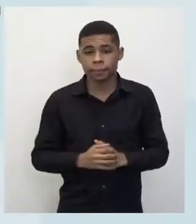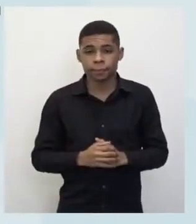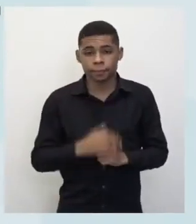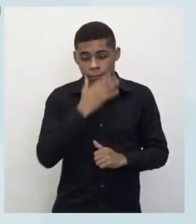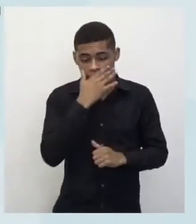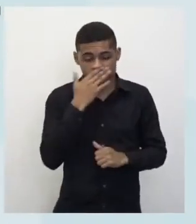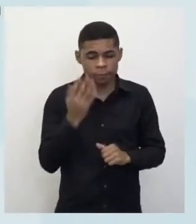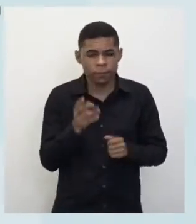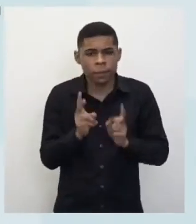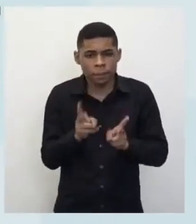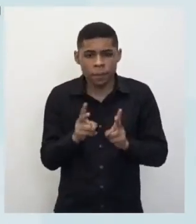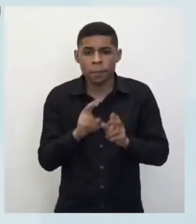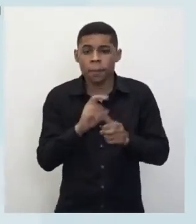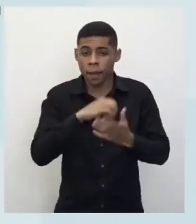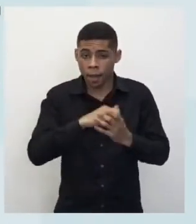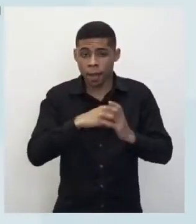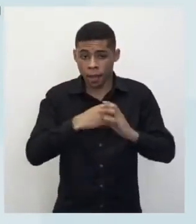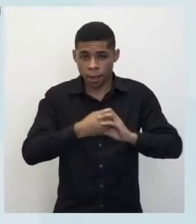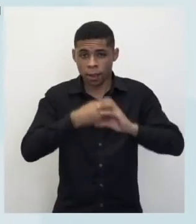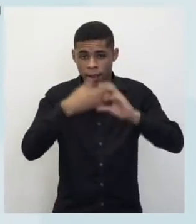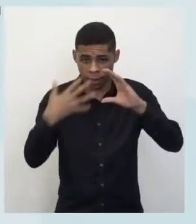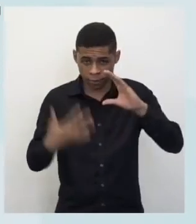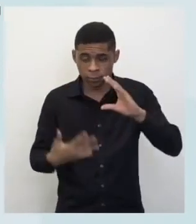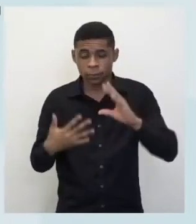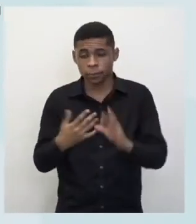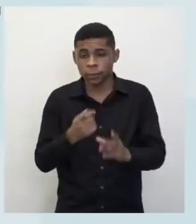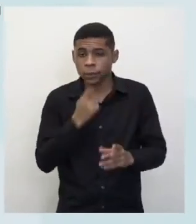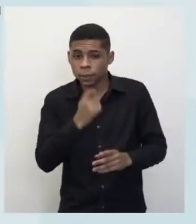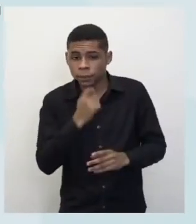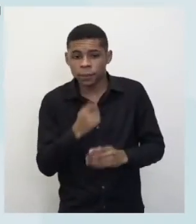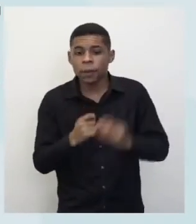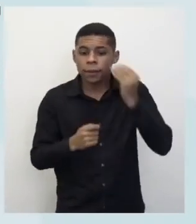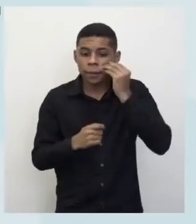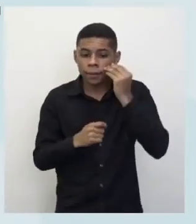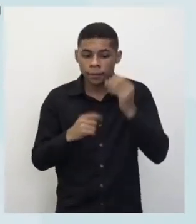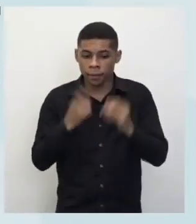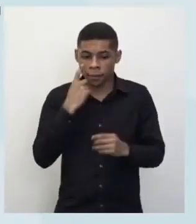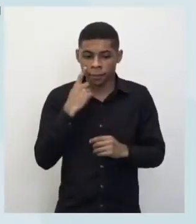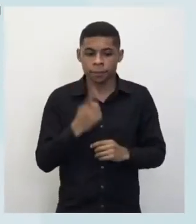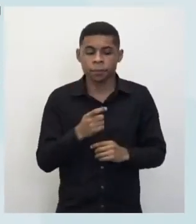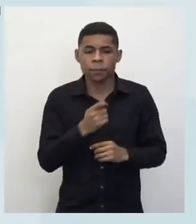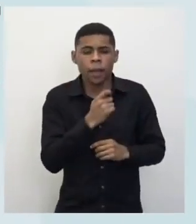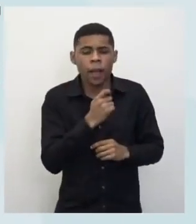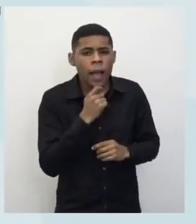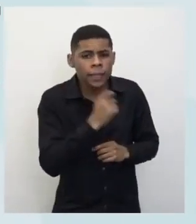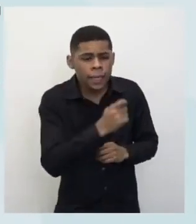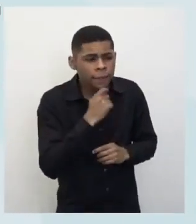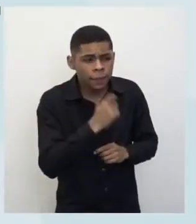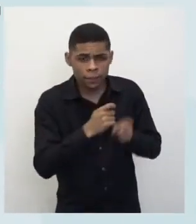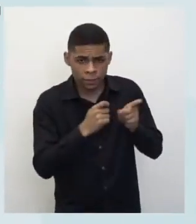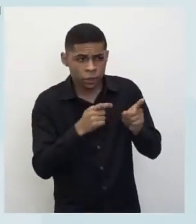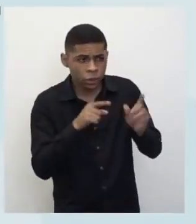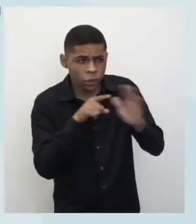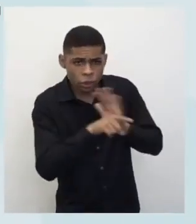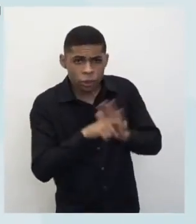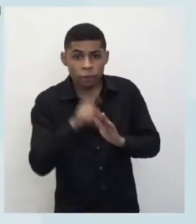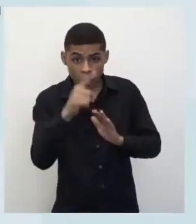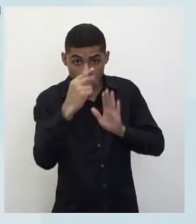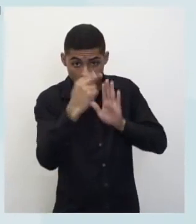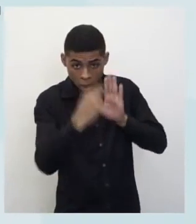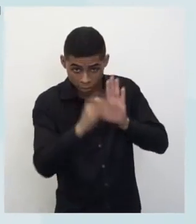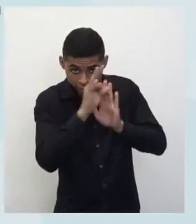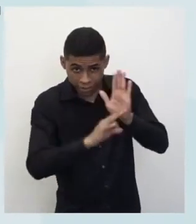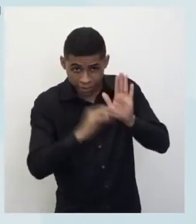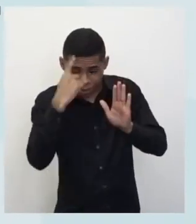nessa característica da entrevista, preencha a lacuna. A entrevista lida apresenta uma linguagem